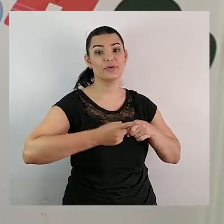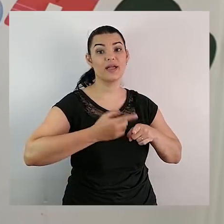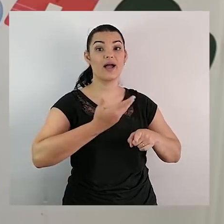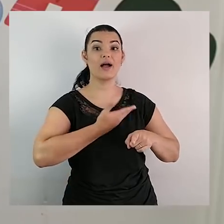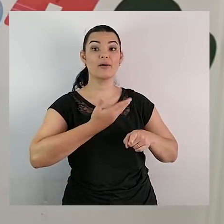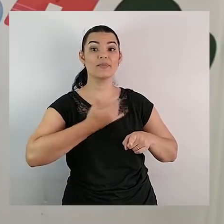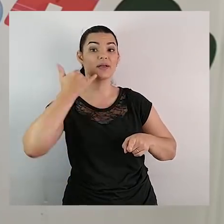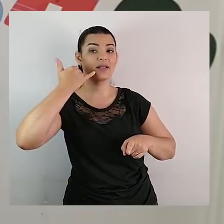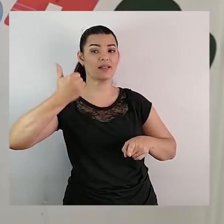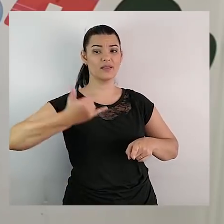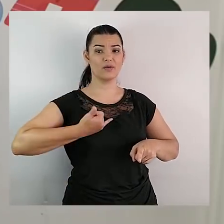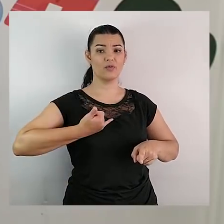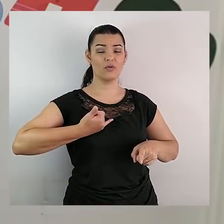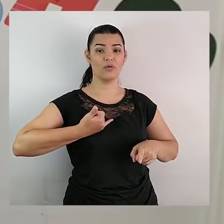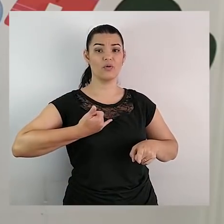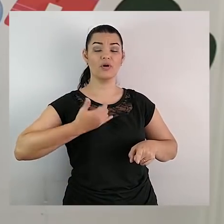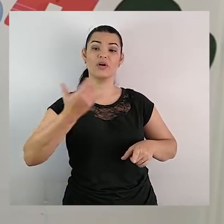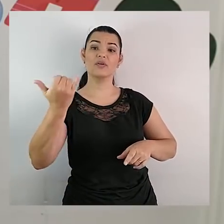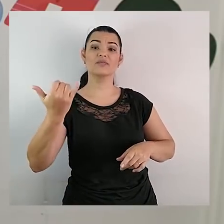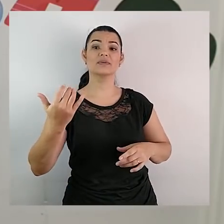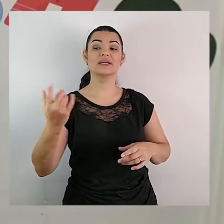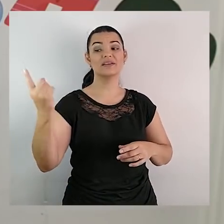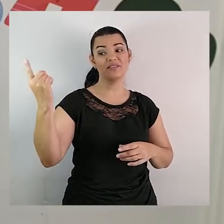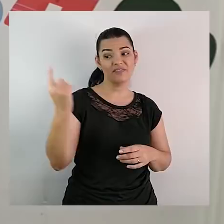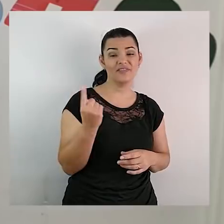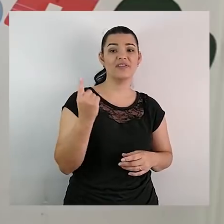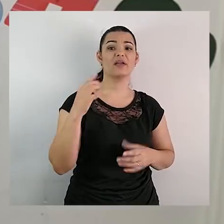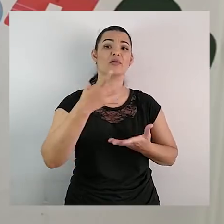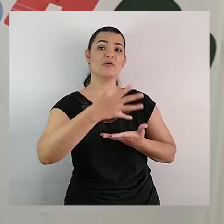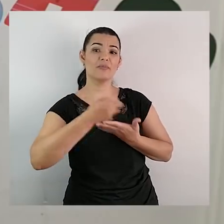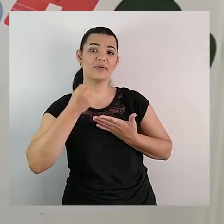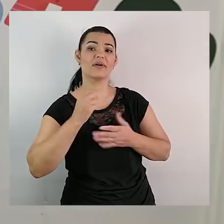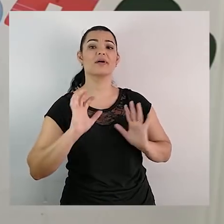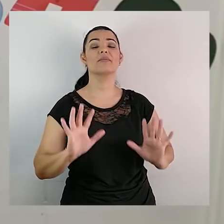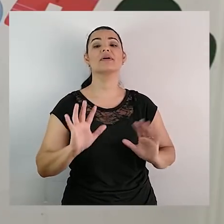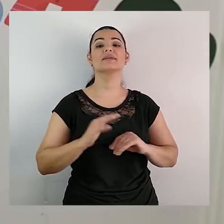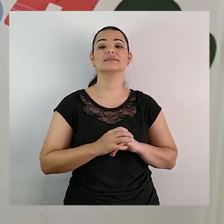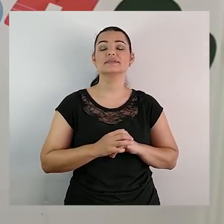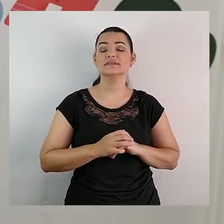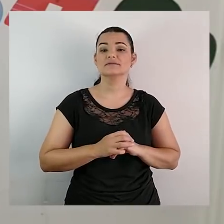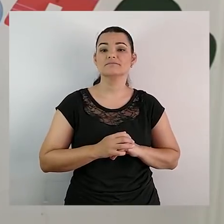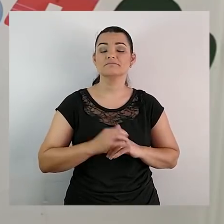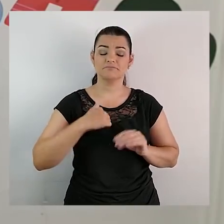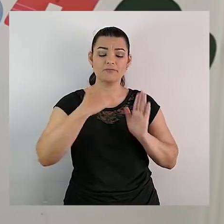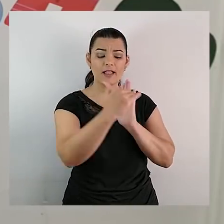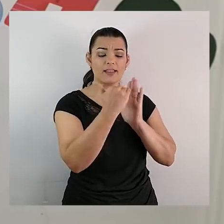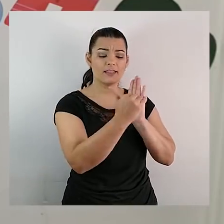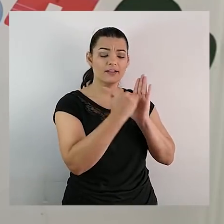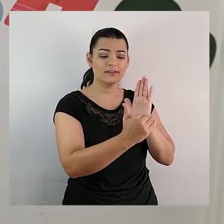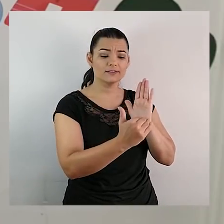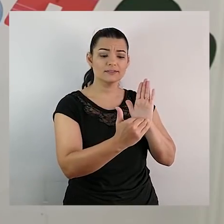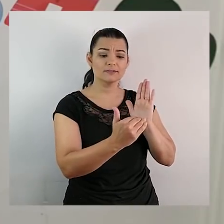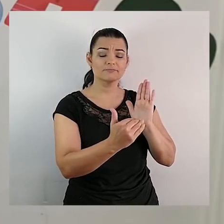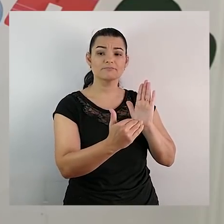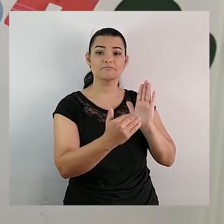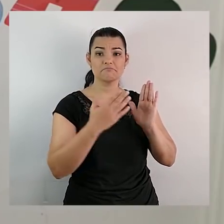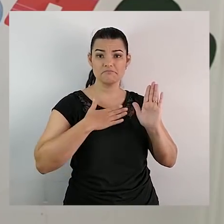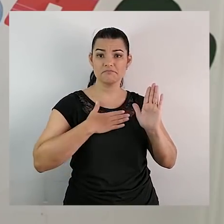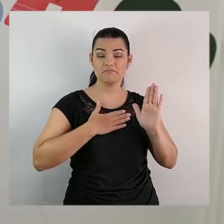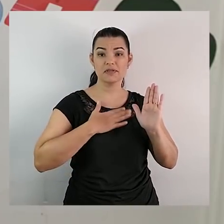disse que está vindo aqui buscar. Eu fiz a minha lista, mas não tenho muita certeza se ela está